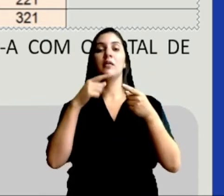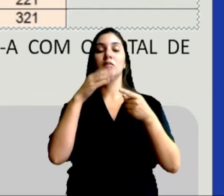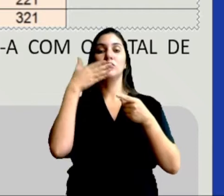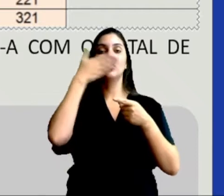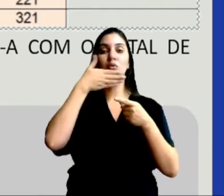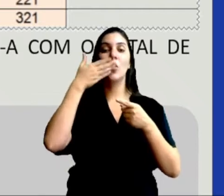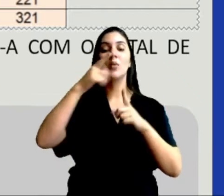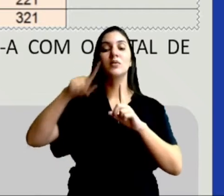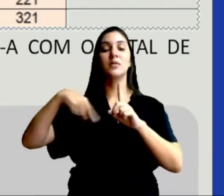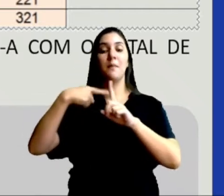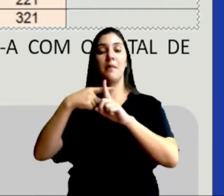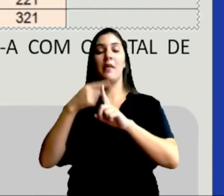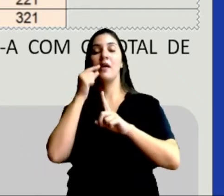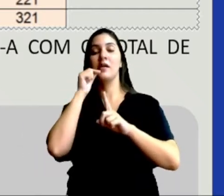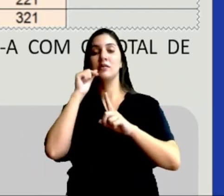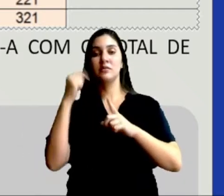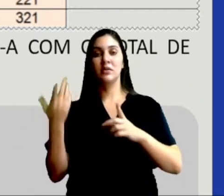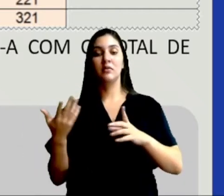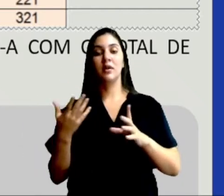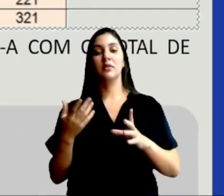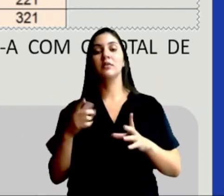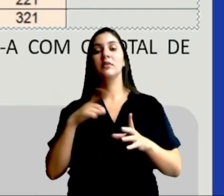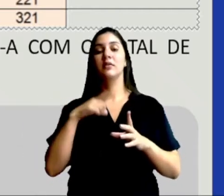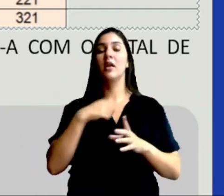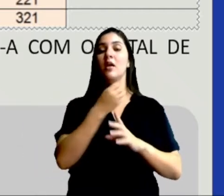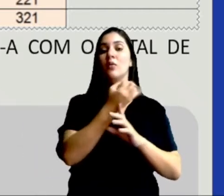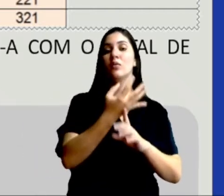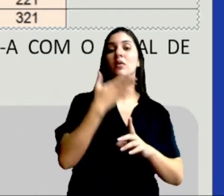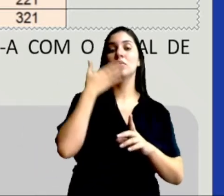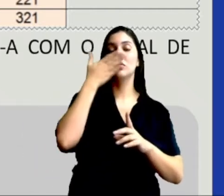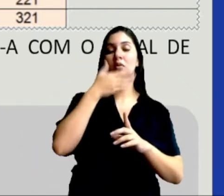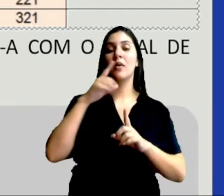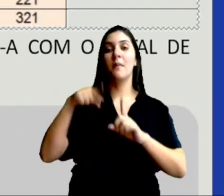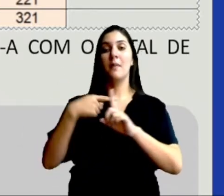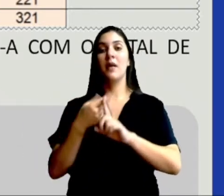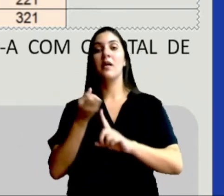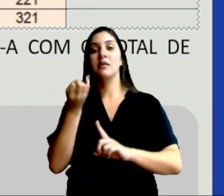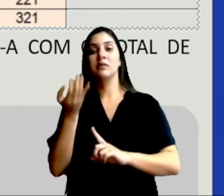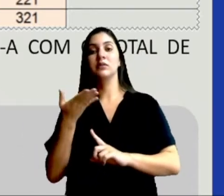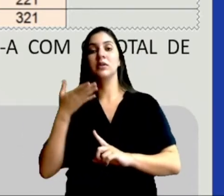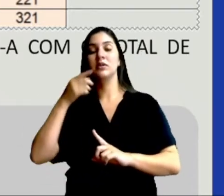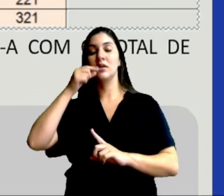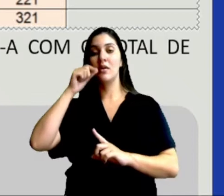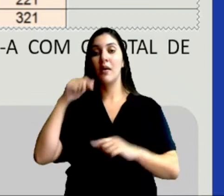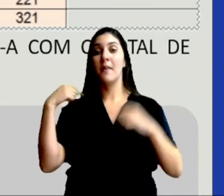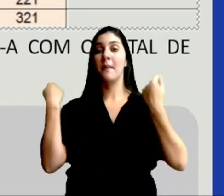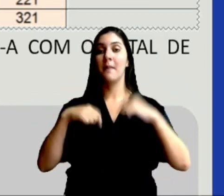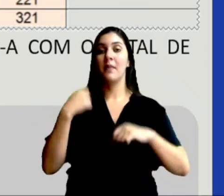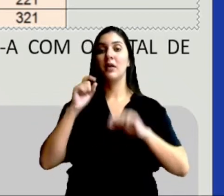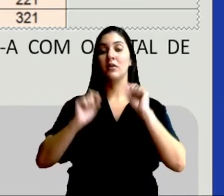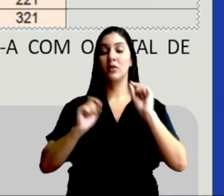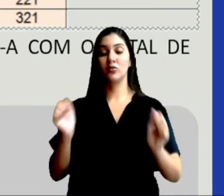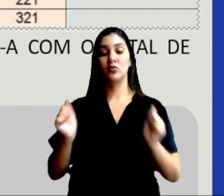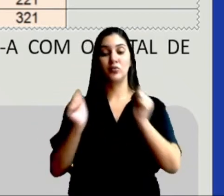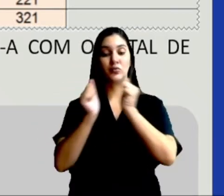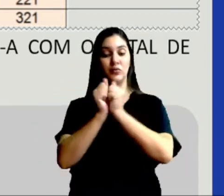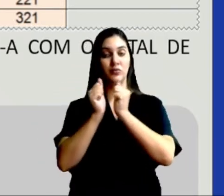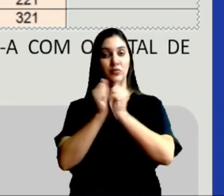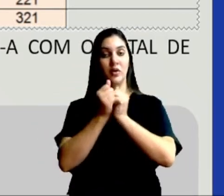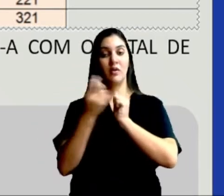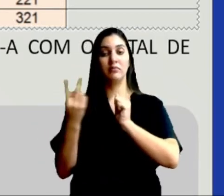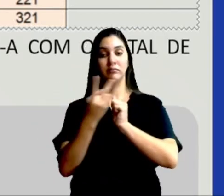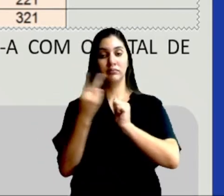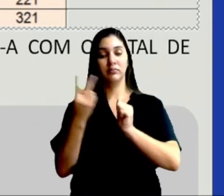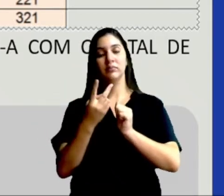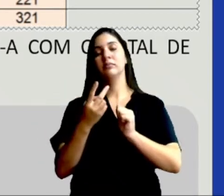total de salgados, né? Eu tenho aí, né, a quantidade de doces mais a quantidade de salgados. E aí eu preciso juntar essa